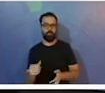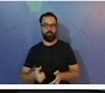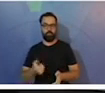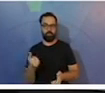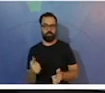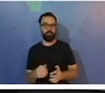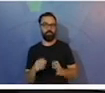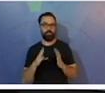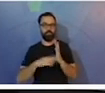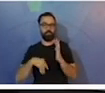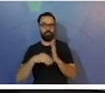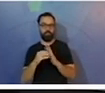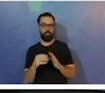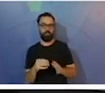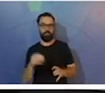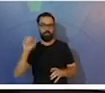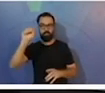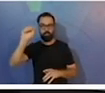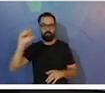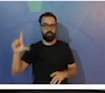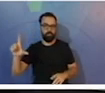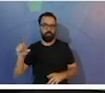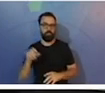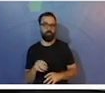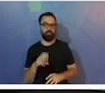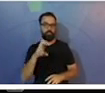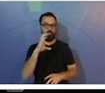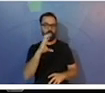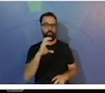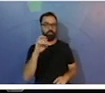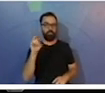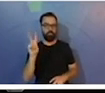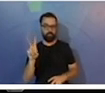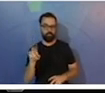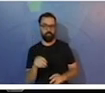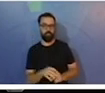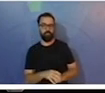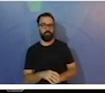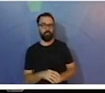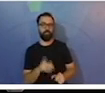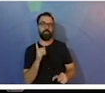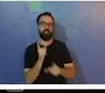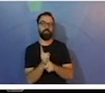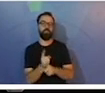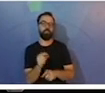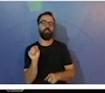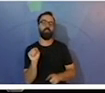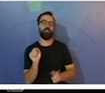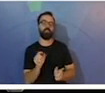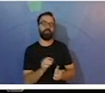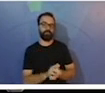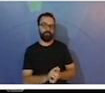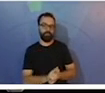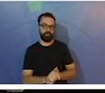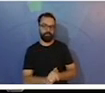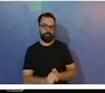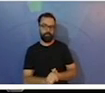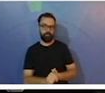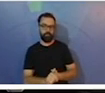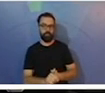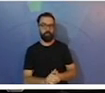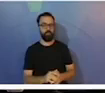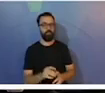fala, pinte de azul a quadrinha C2. Como que eu vou achar onde que está esse C2? Primeiro, eu